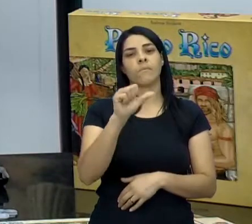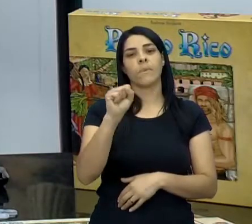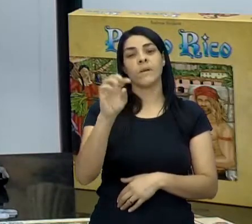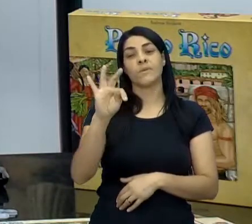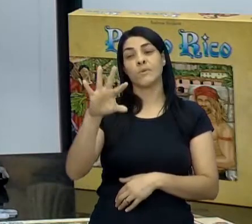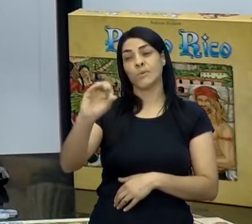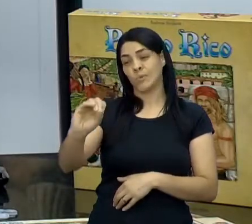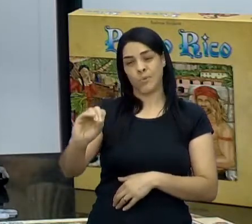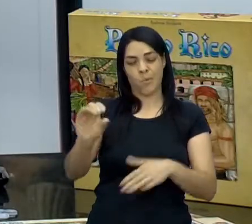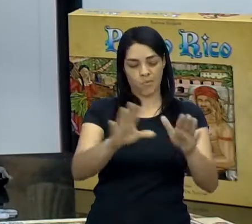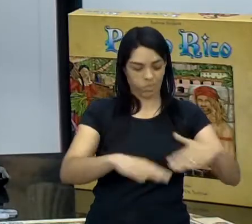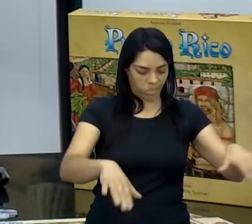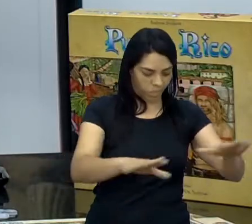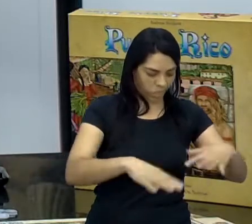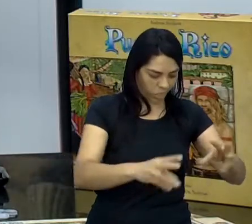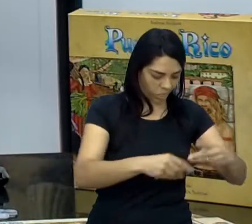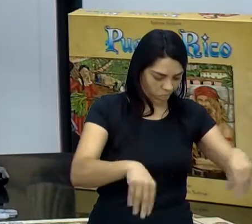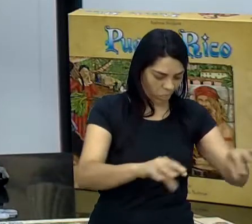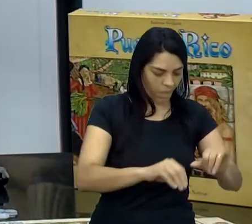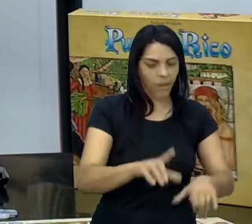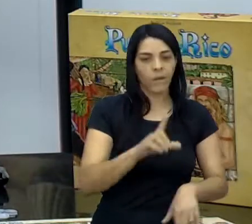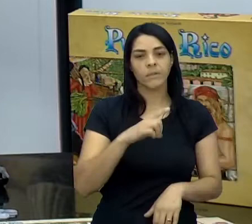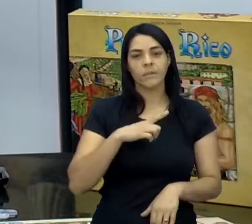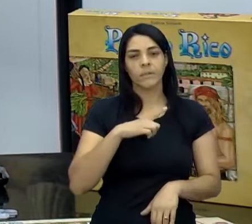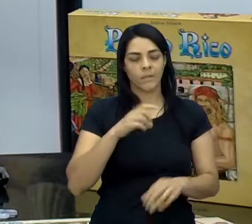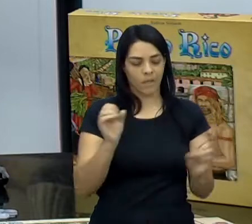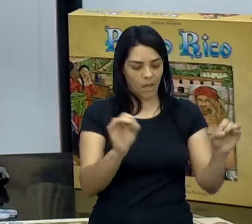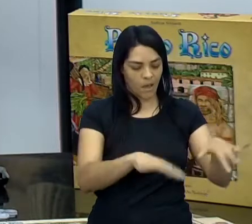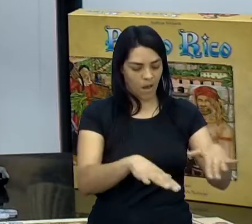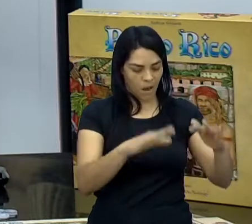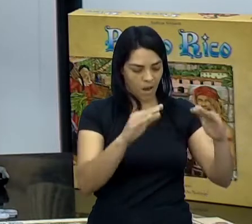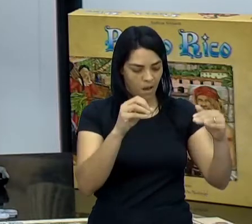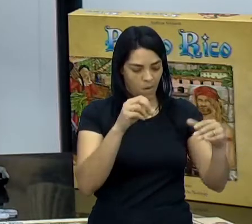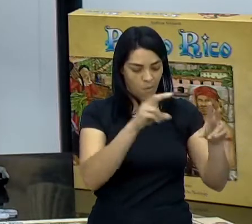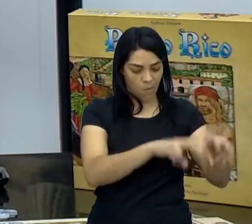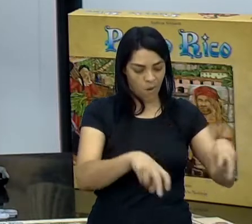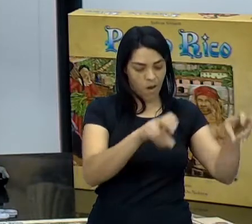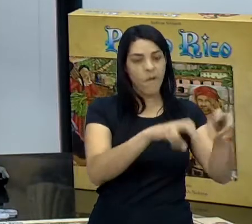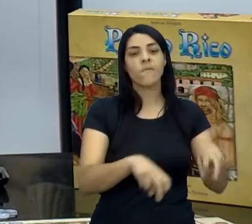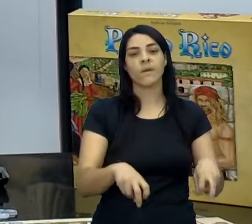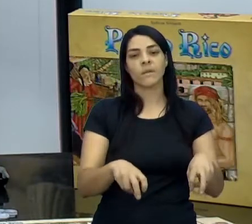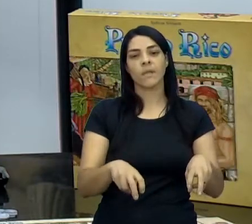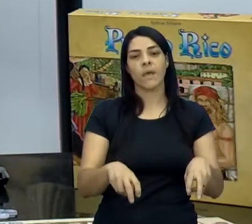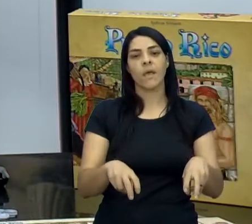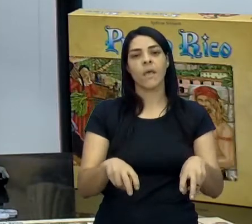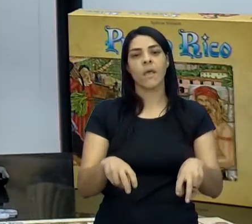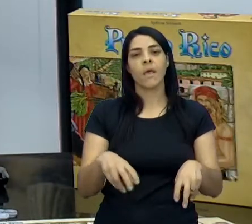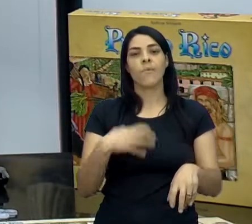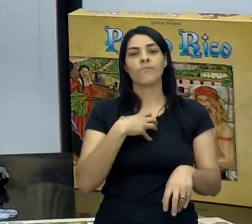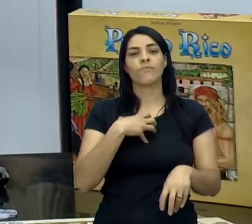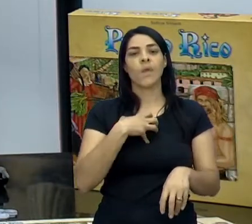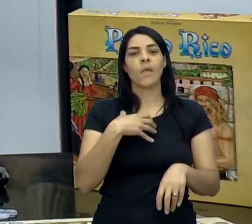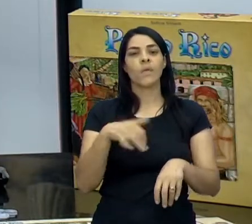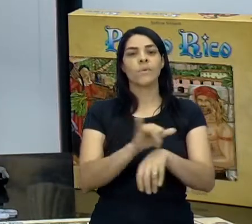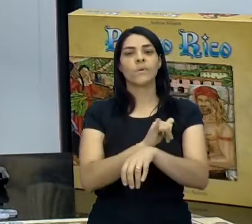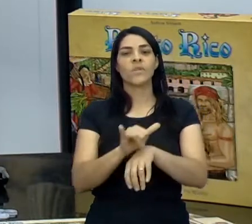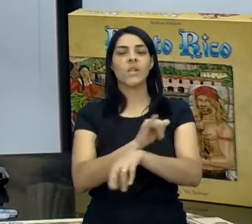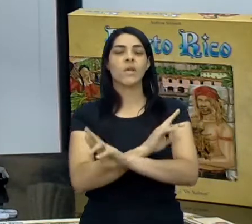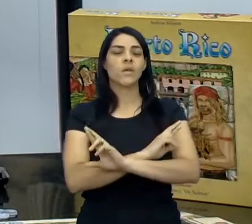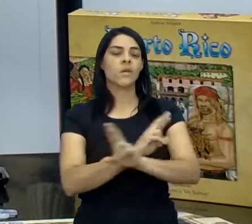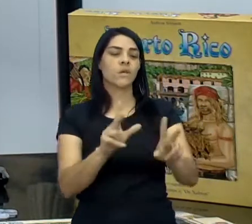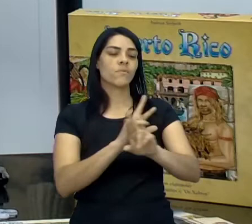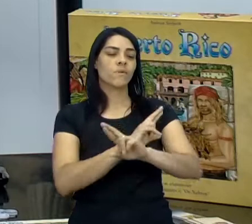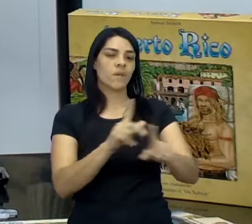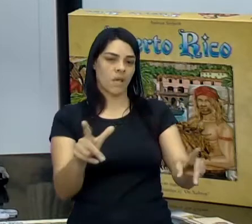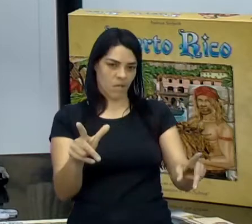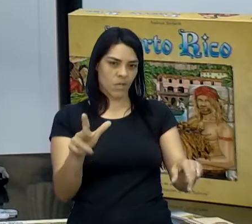É isso. Então, é uma forma diferente de você fazer essa pontuação. Você vai ter uma tabelinha